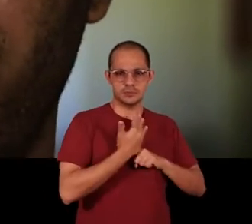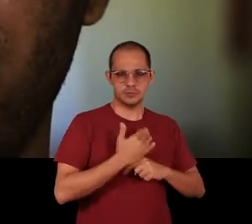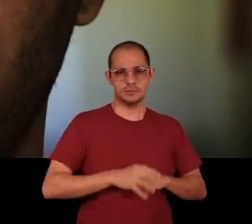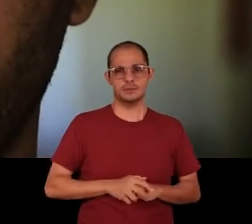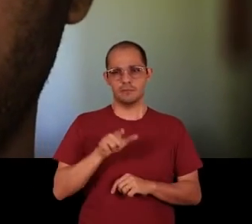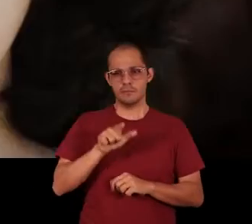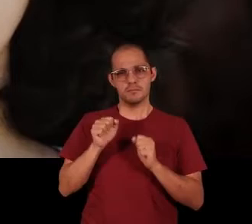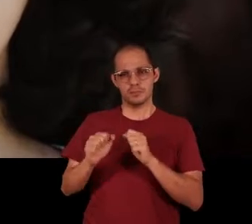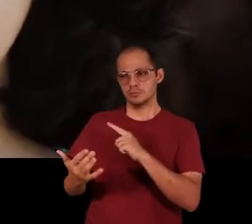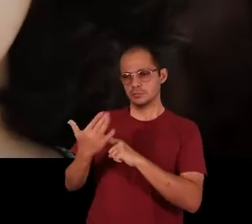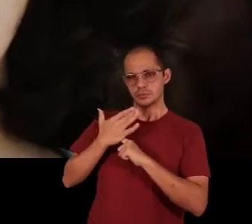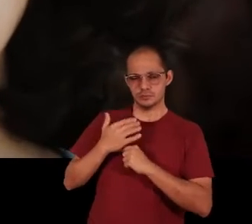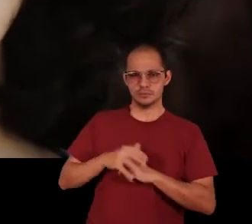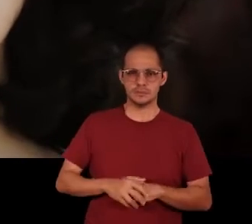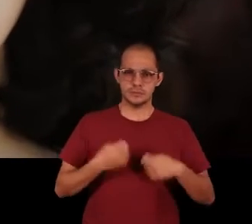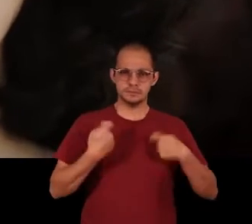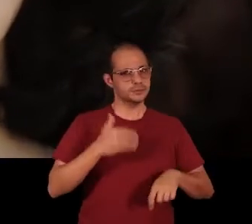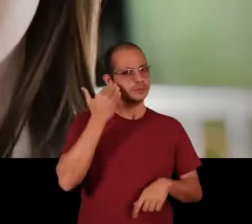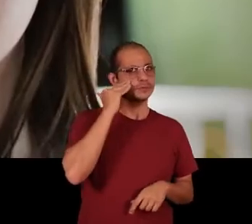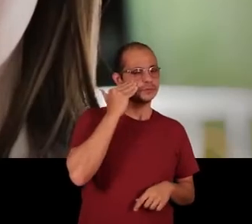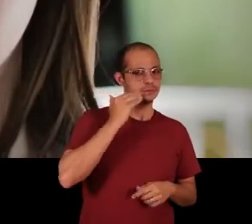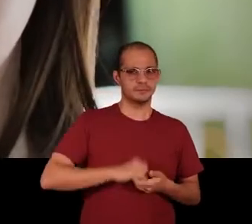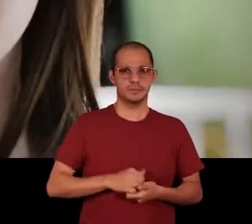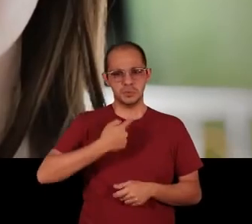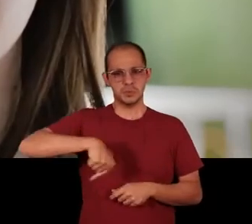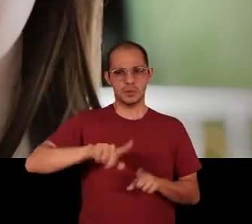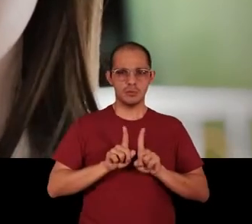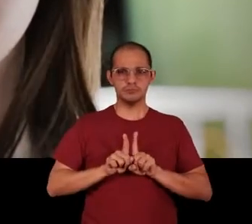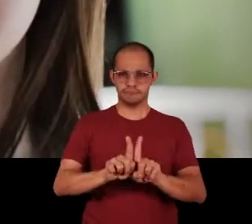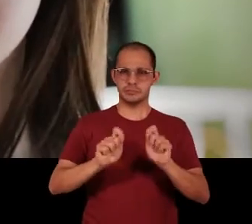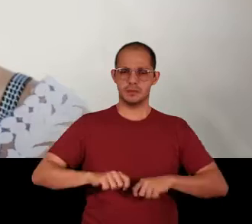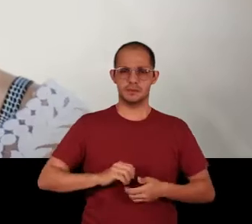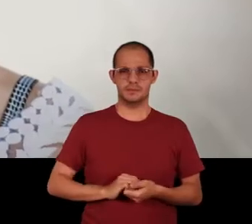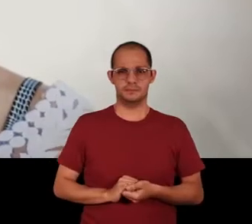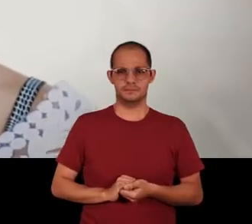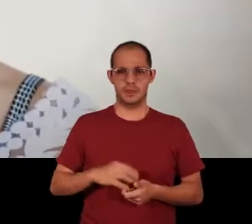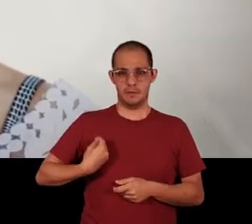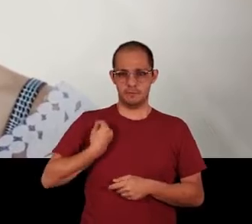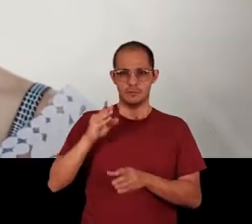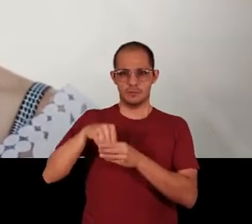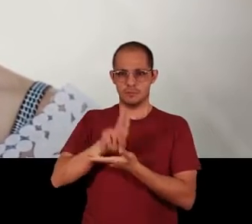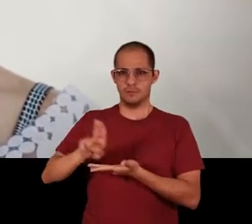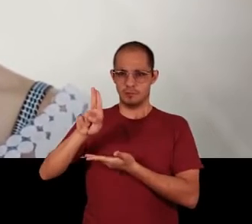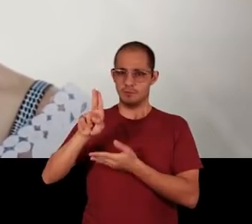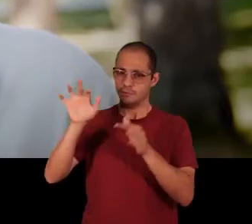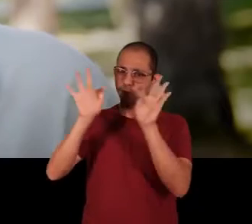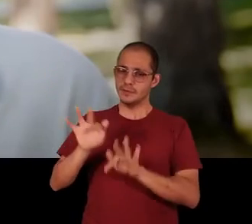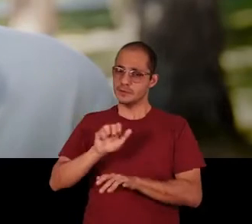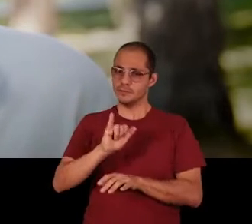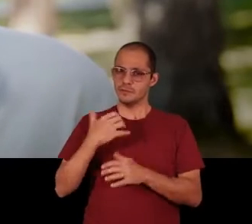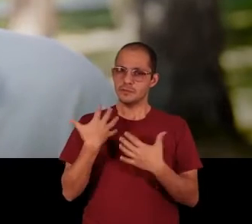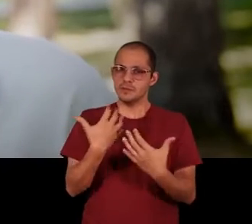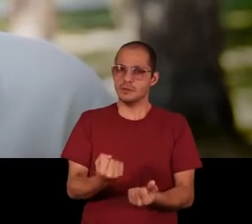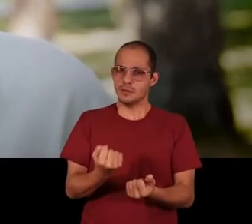uma conversa pode ser o caminho. Você pode ser o caminho que eu não estou vendo. Eu preciso ser entendida. Nós ainda podemos caminhar juntos. A